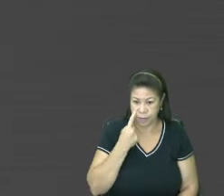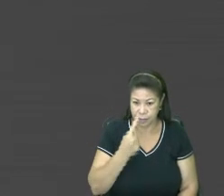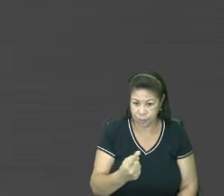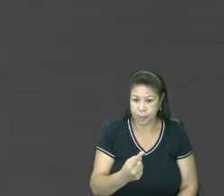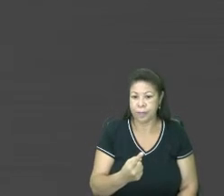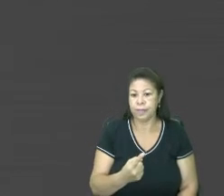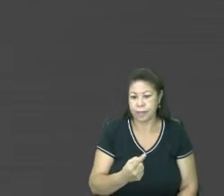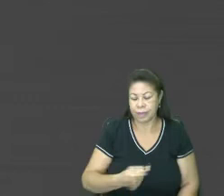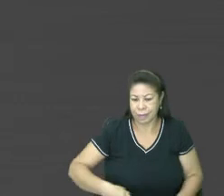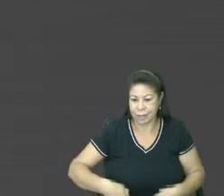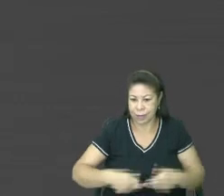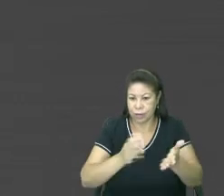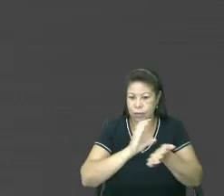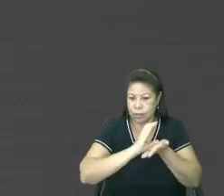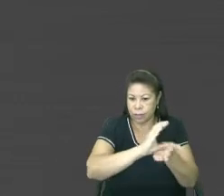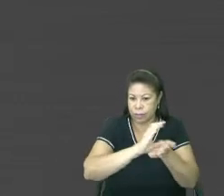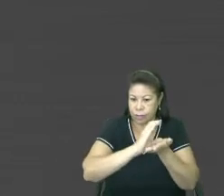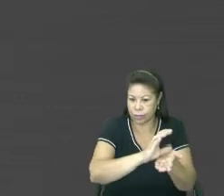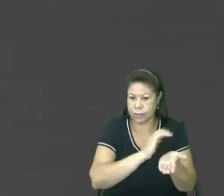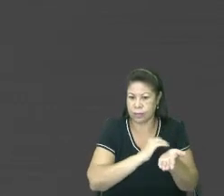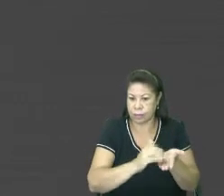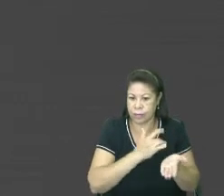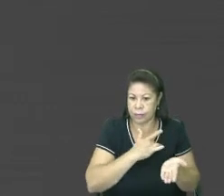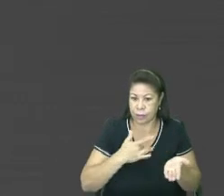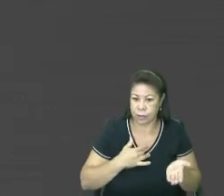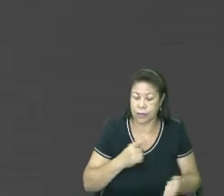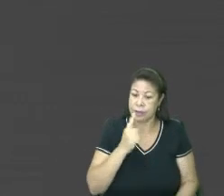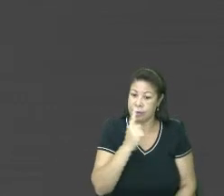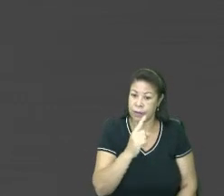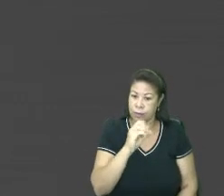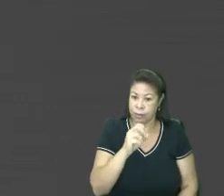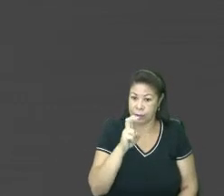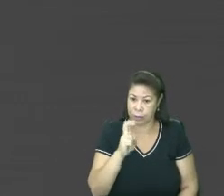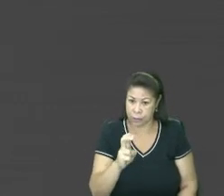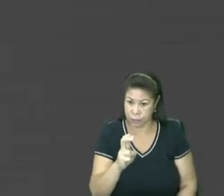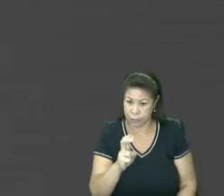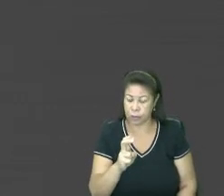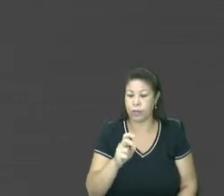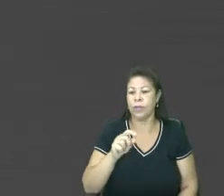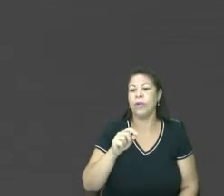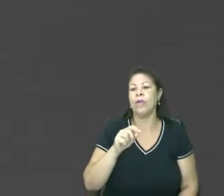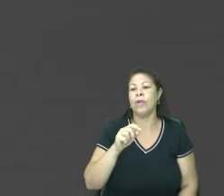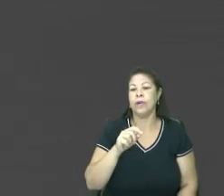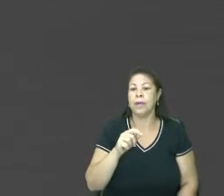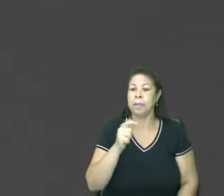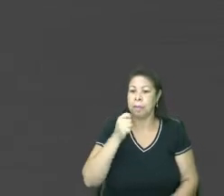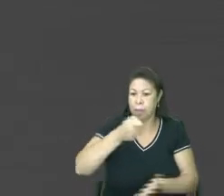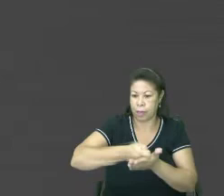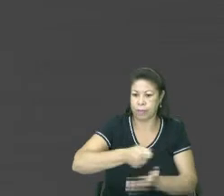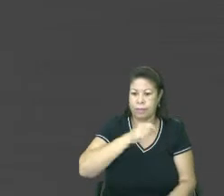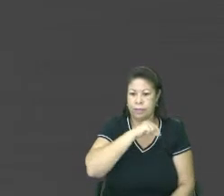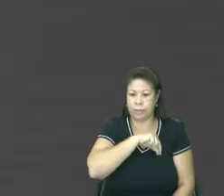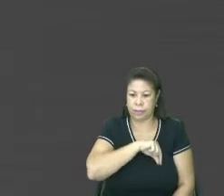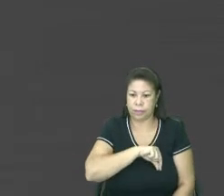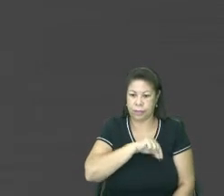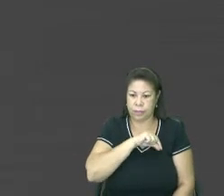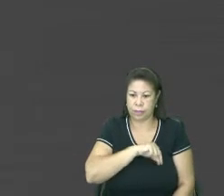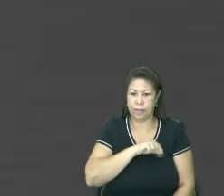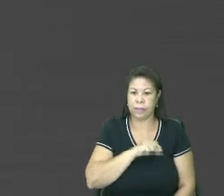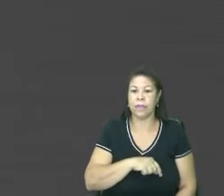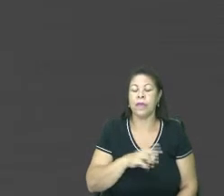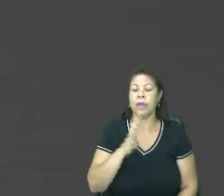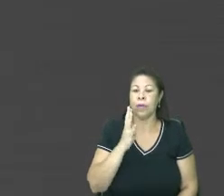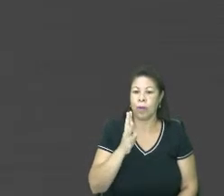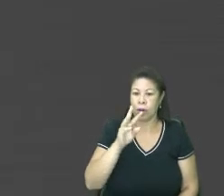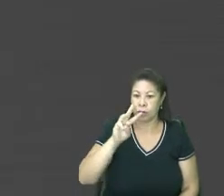gastou com saúde, 105 milhões e 89 mil foi com a folha de pagamento, 4 milhões e